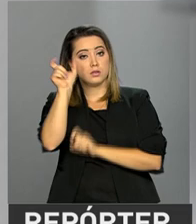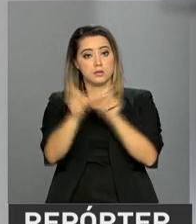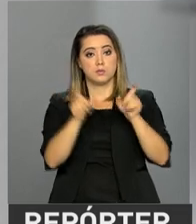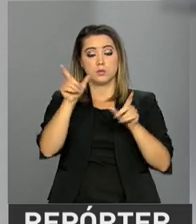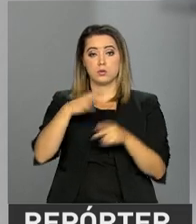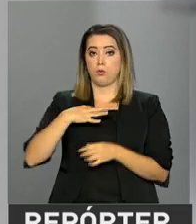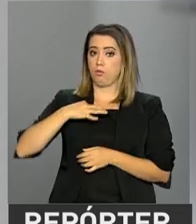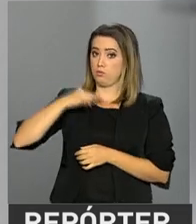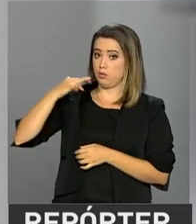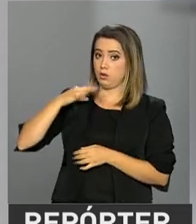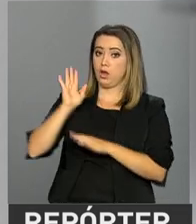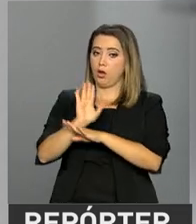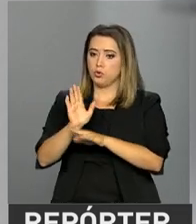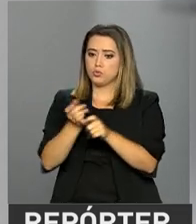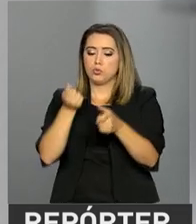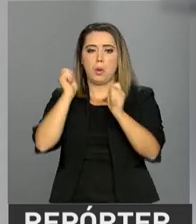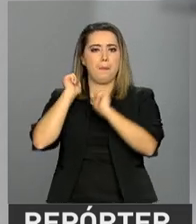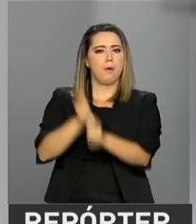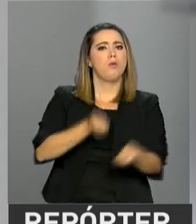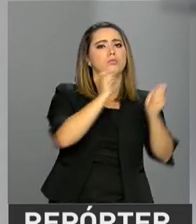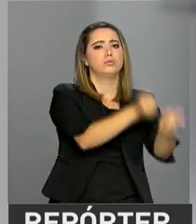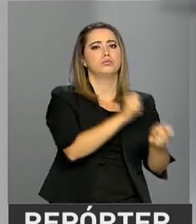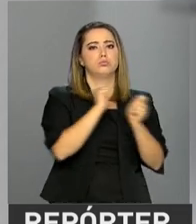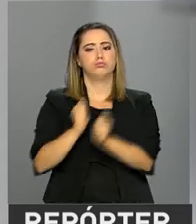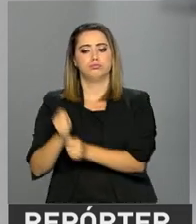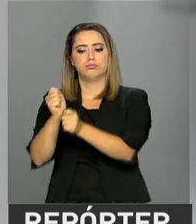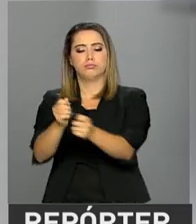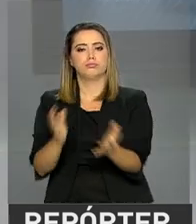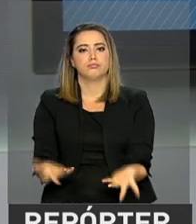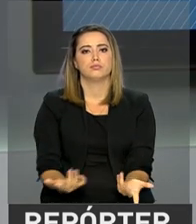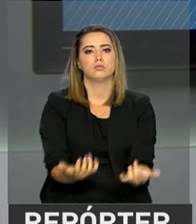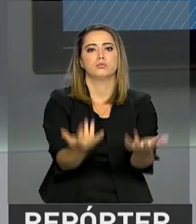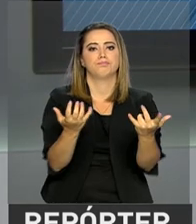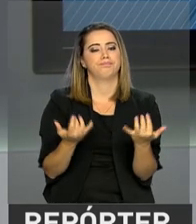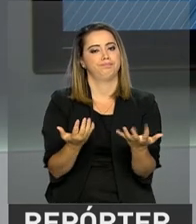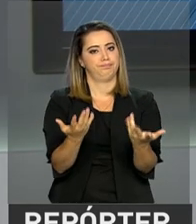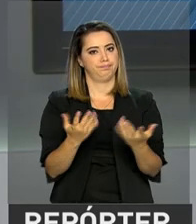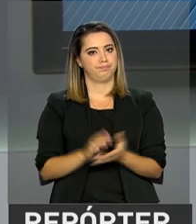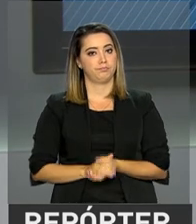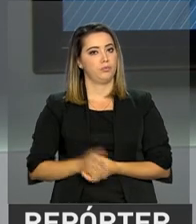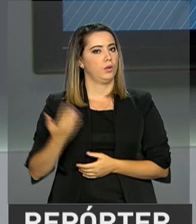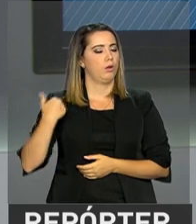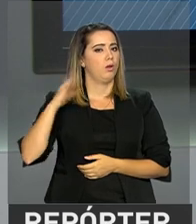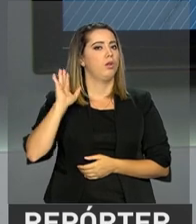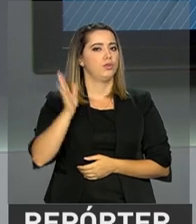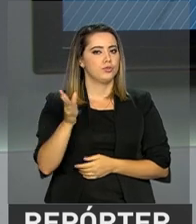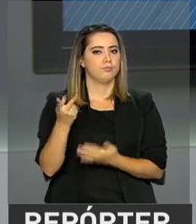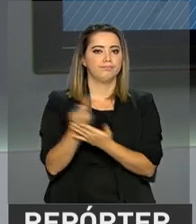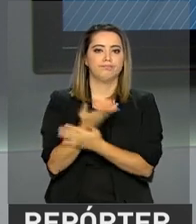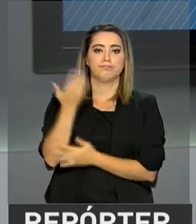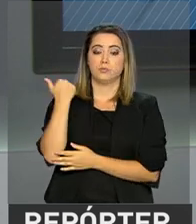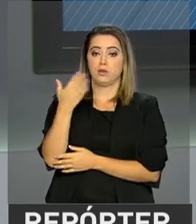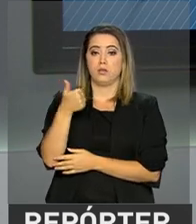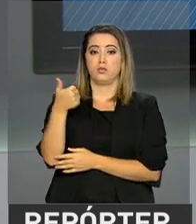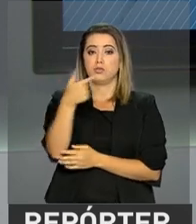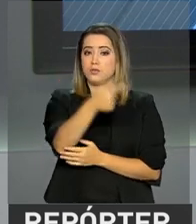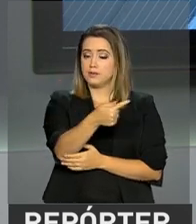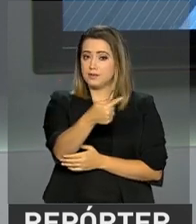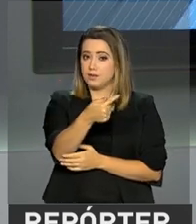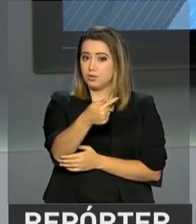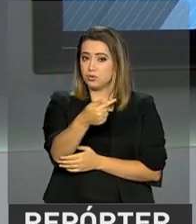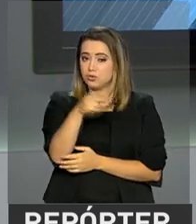ajudam a controlar as chamas no parque nacional da chapada dos veadeiros o incêndio atinge o parque nacional desde o último dia 17